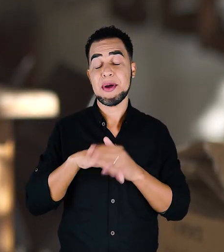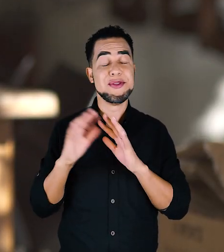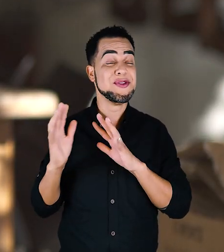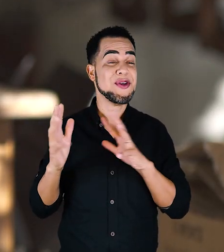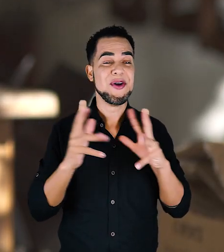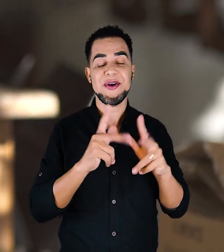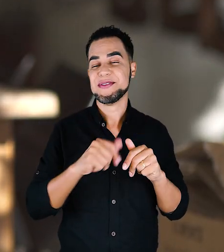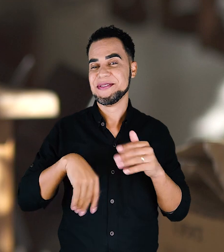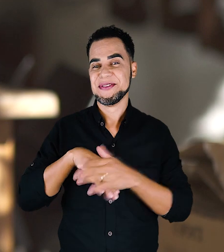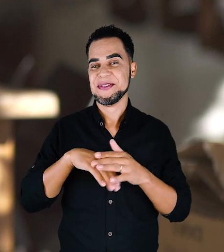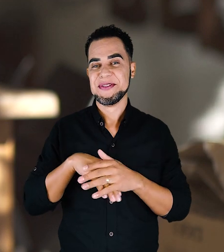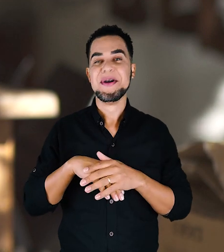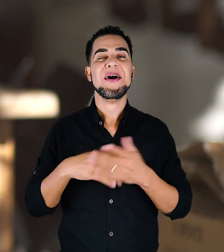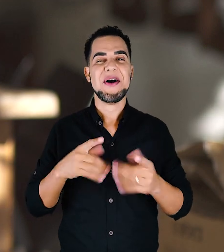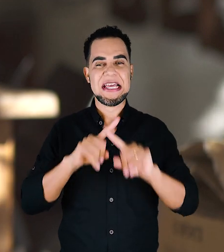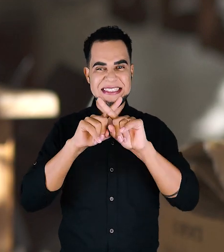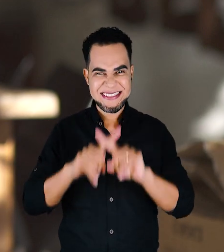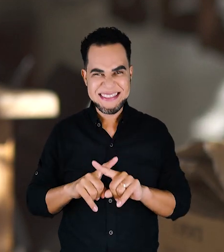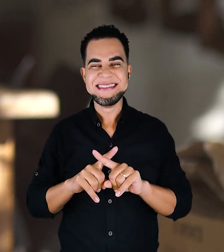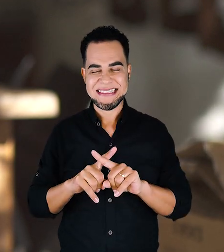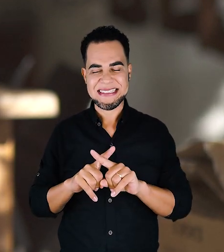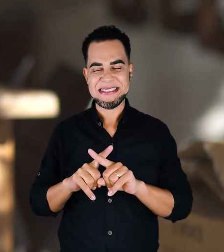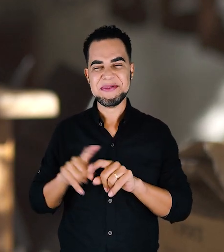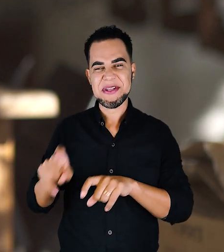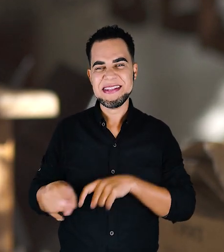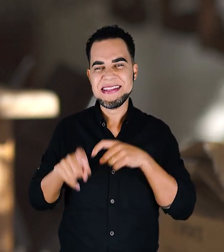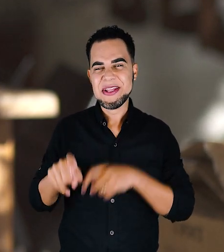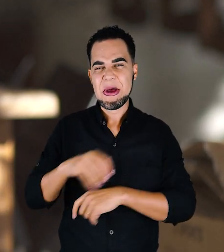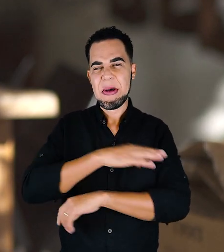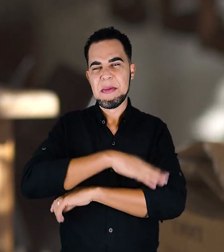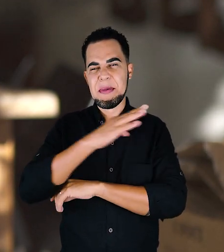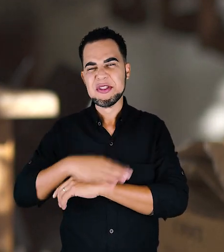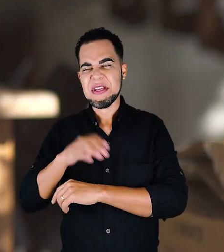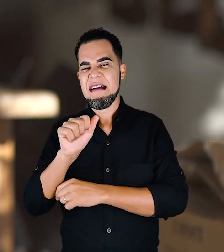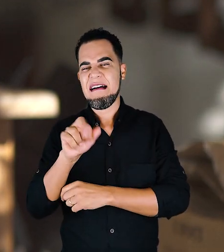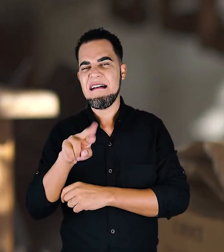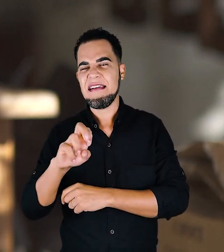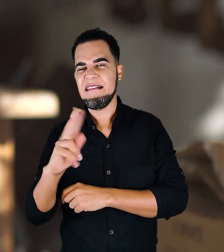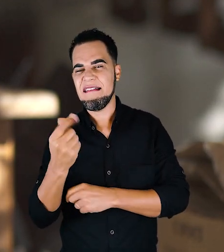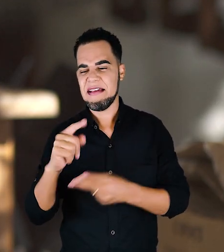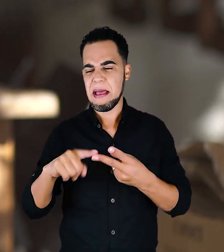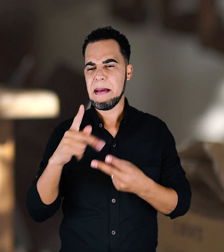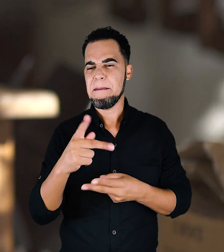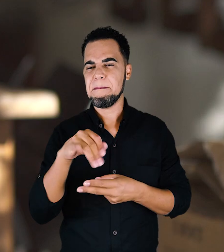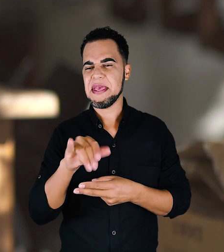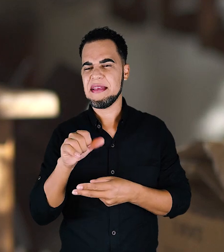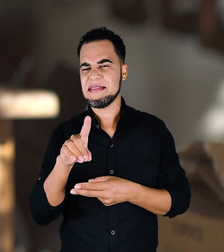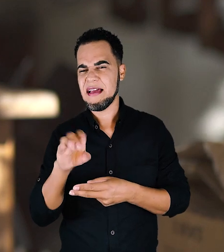times. Todos os times do interior de Brumadinho, por exemplo, do distrito,